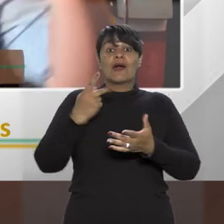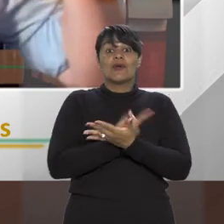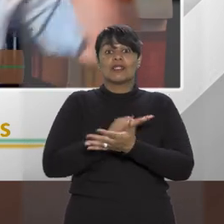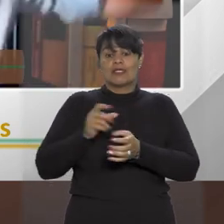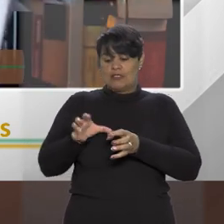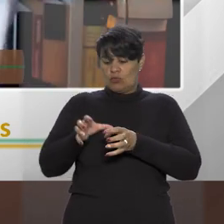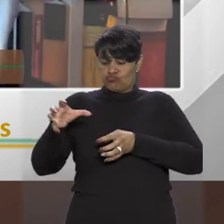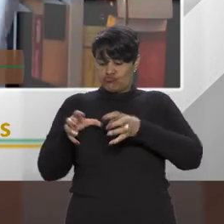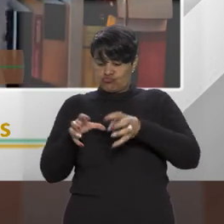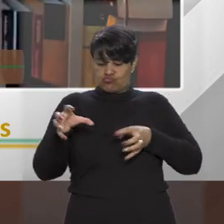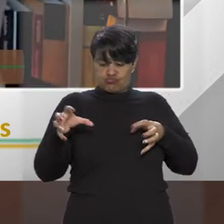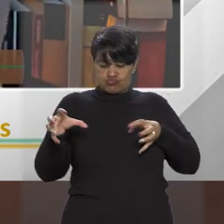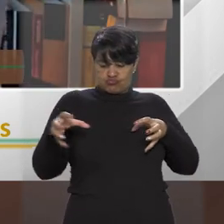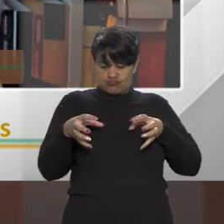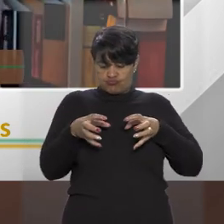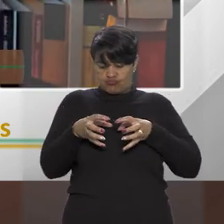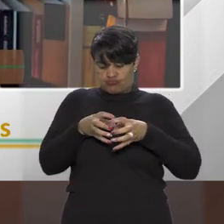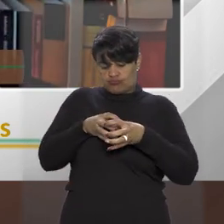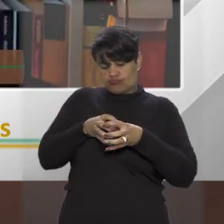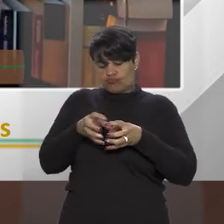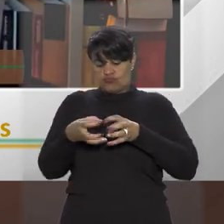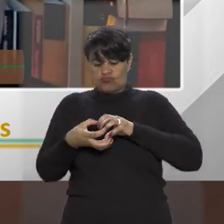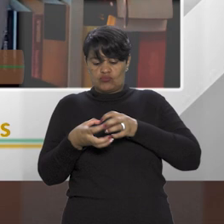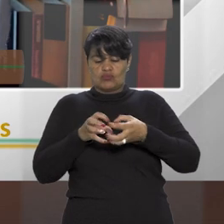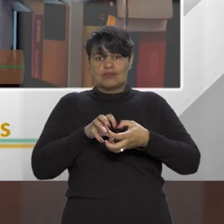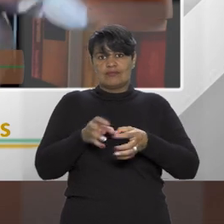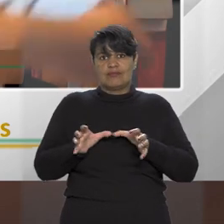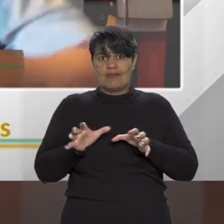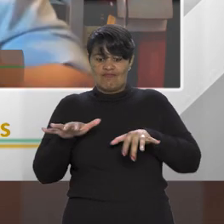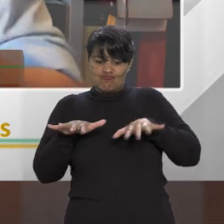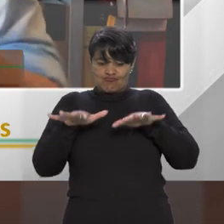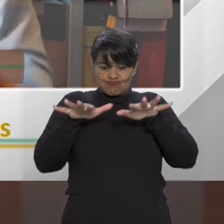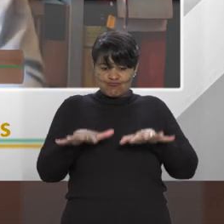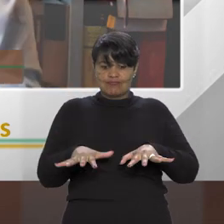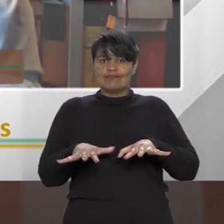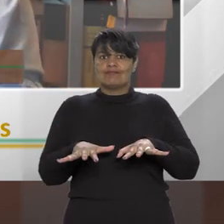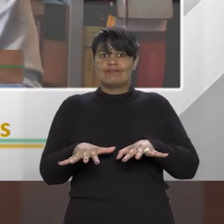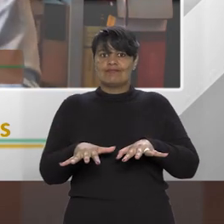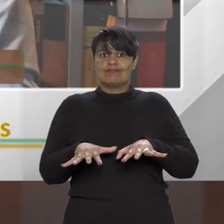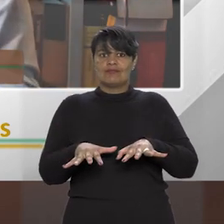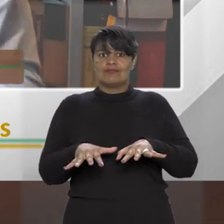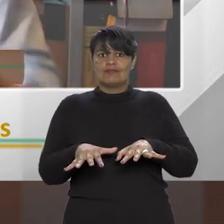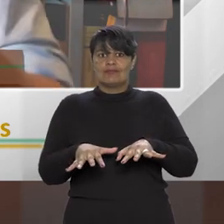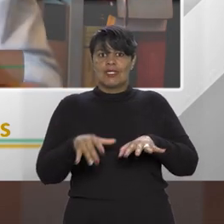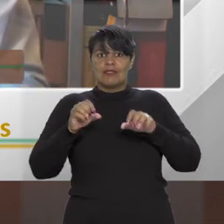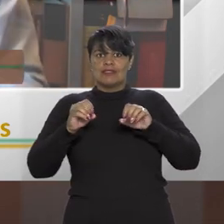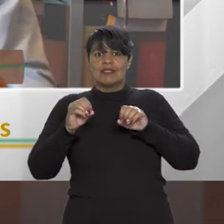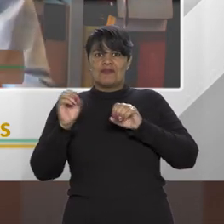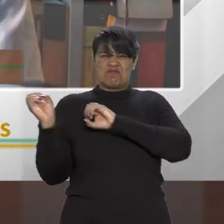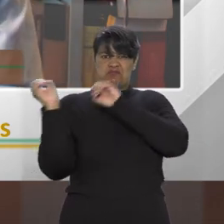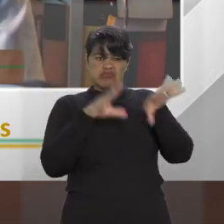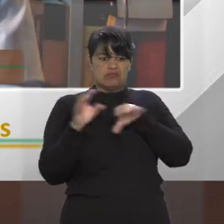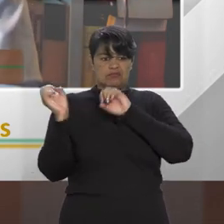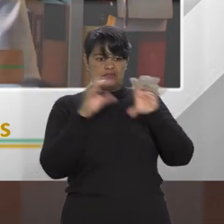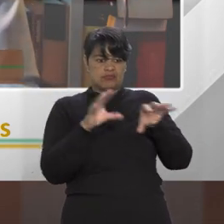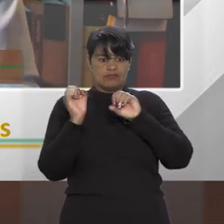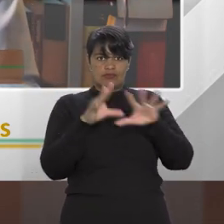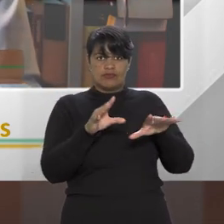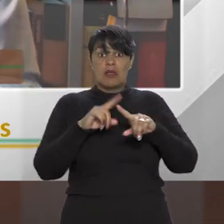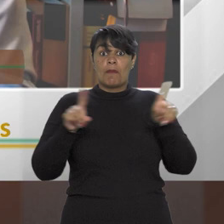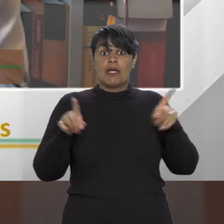né? Você joga as melancias lá, ela fica tudo desarrumado. Mas à medida que a carruagem vai andando, a carroça vai andando, as melancias vão Vão se se